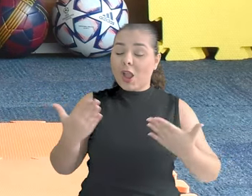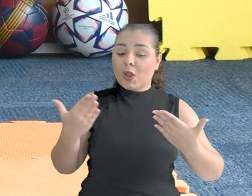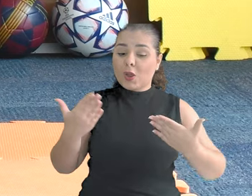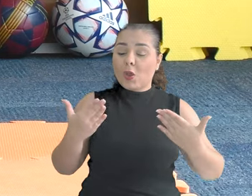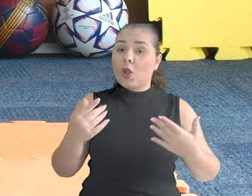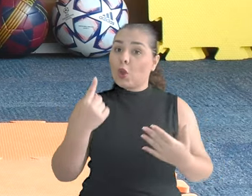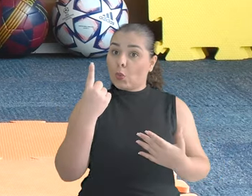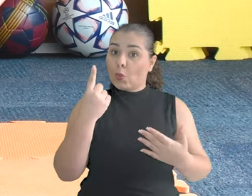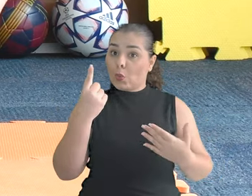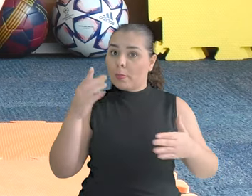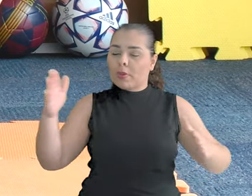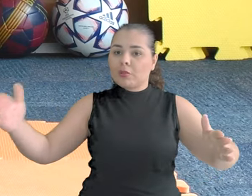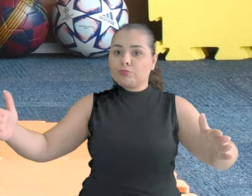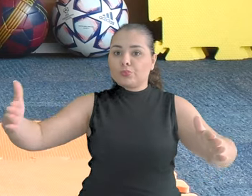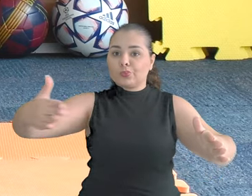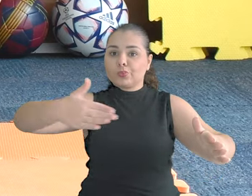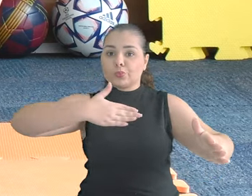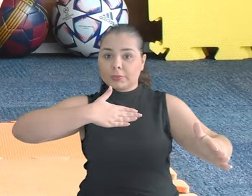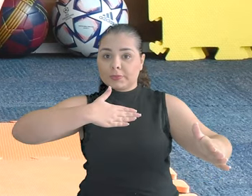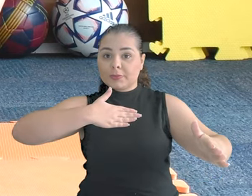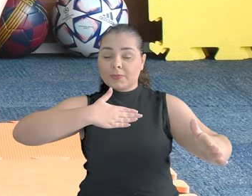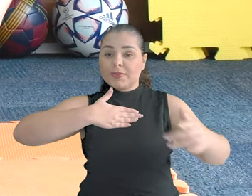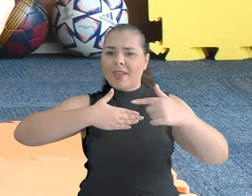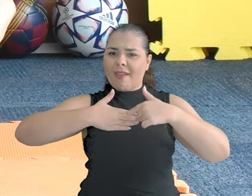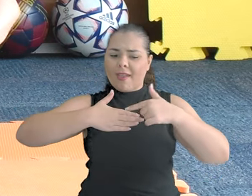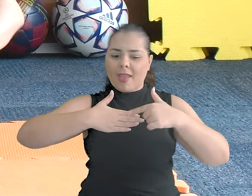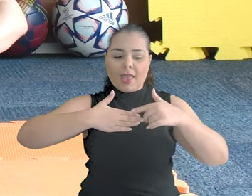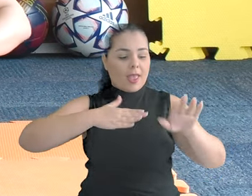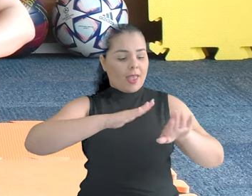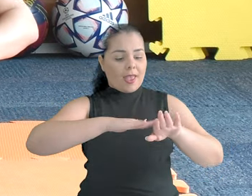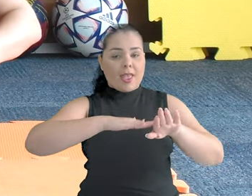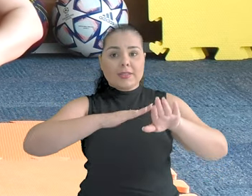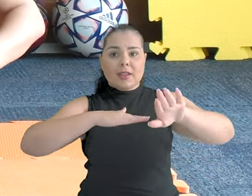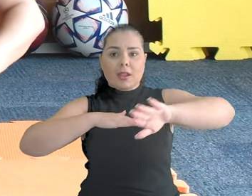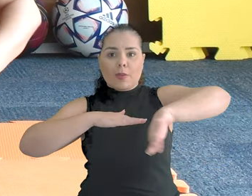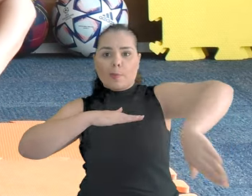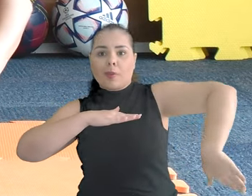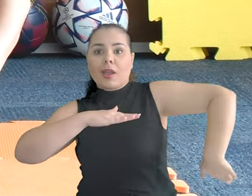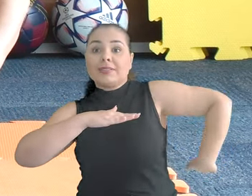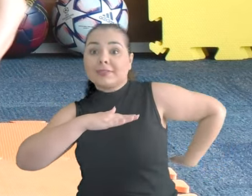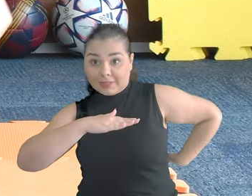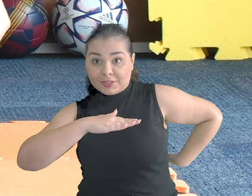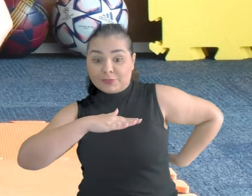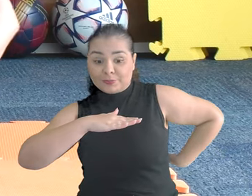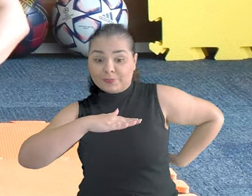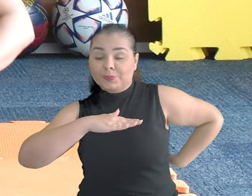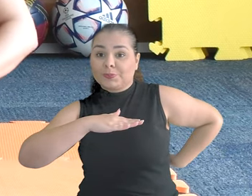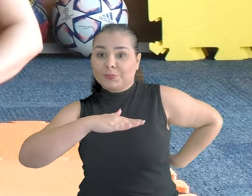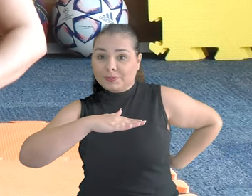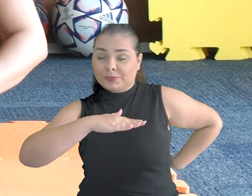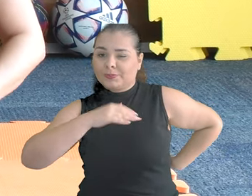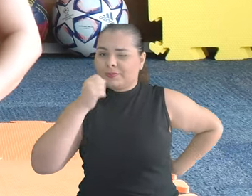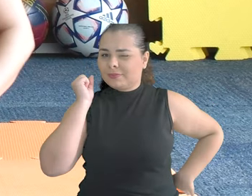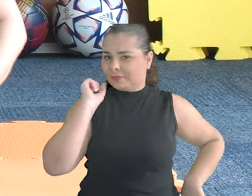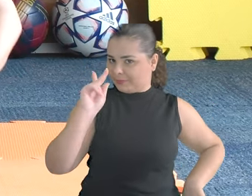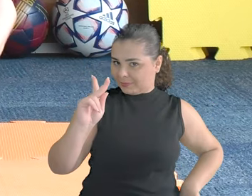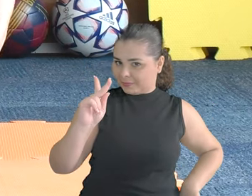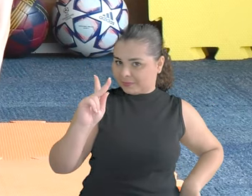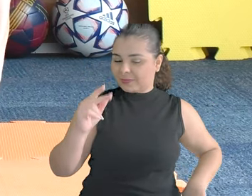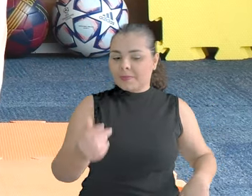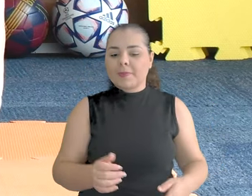ó. Dobrou. Essa outra perna, a gente vai trazer pra cá e